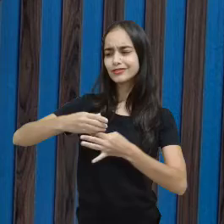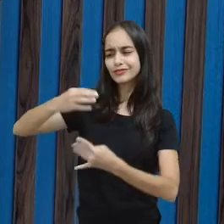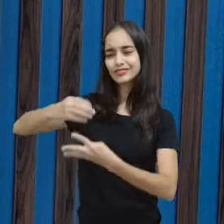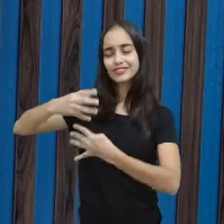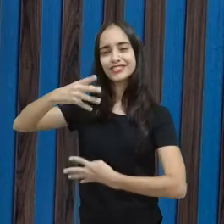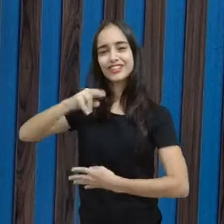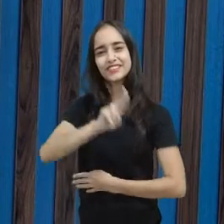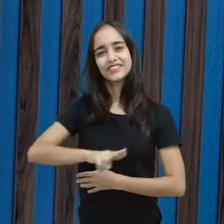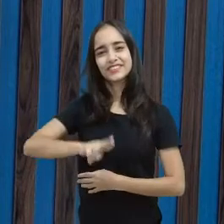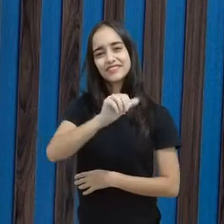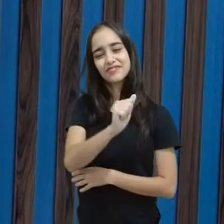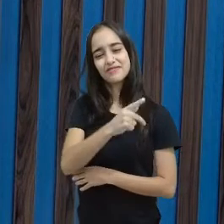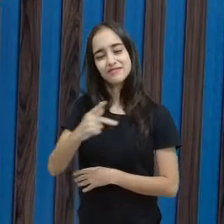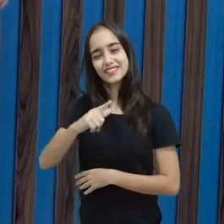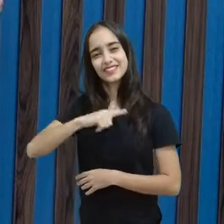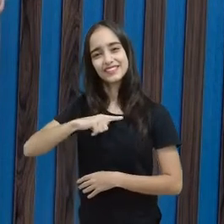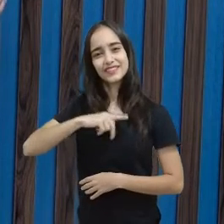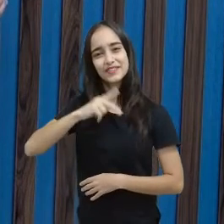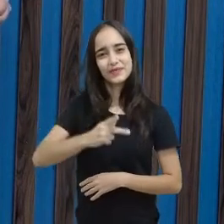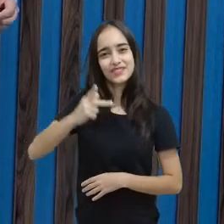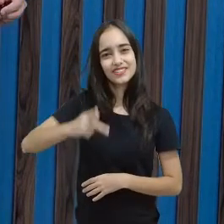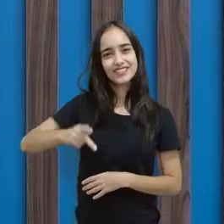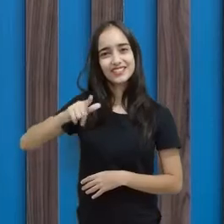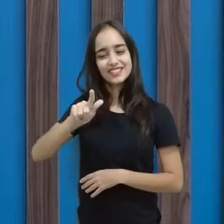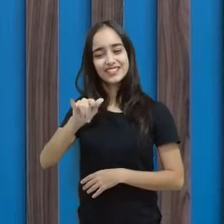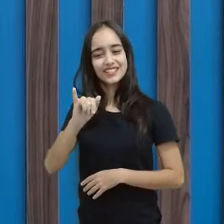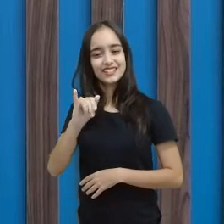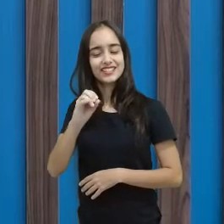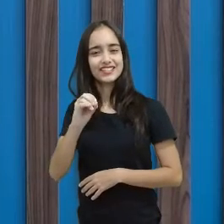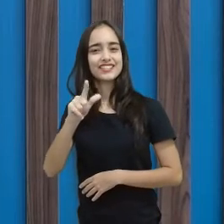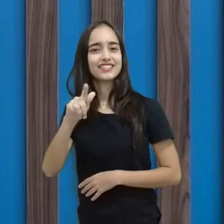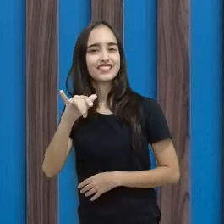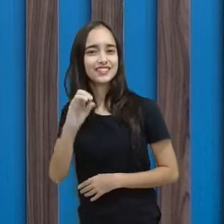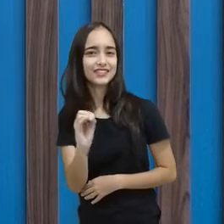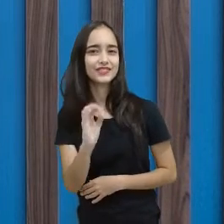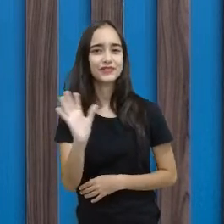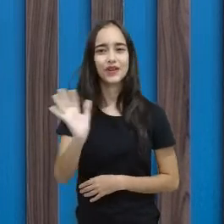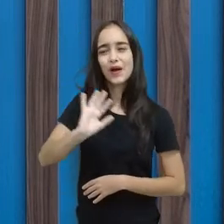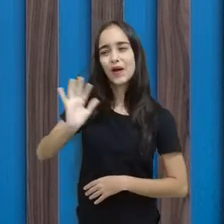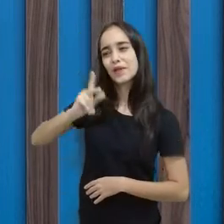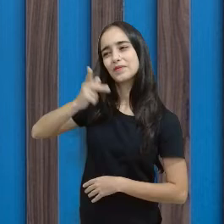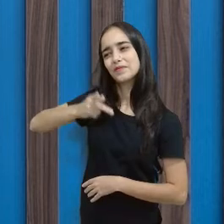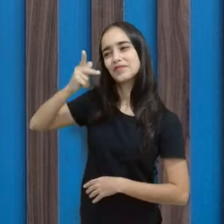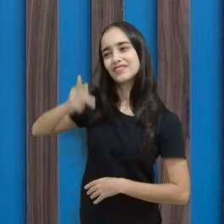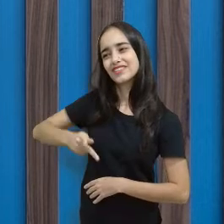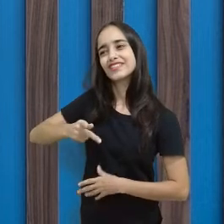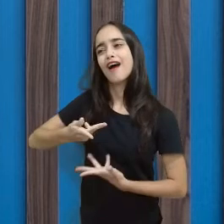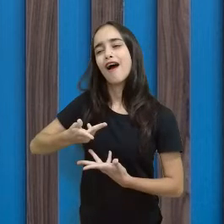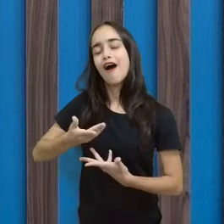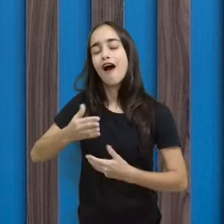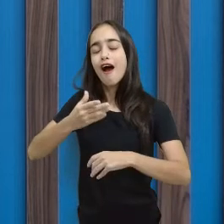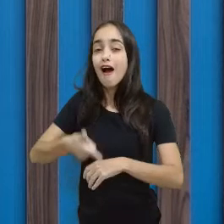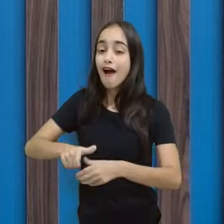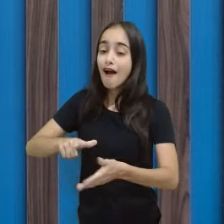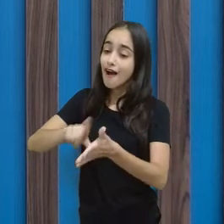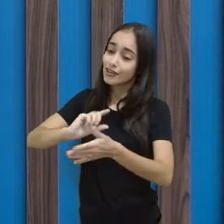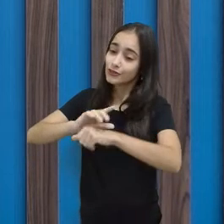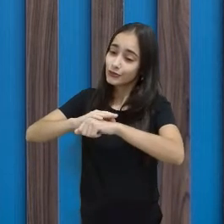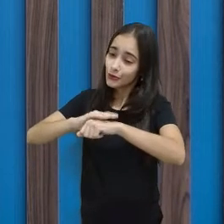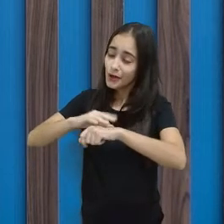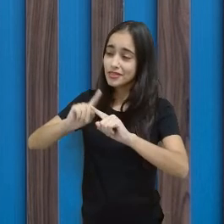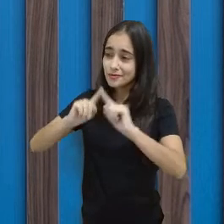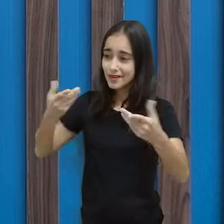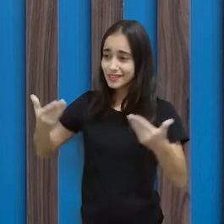e está o professor Giorgio, Alô, que estava um pouquinho adoentado, mas hoje, graças a Deus, está voltando.